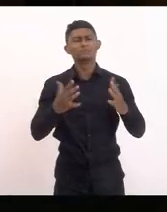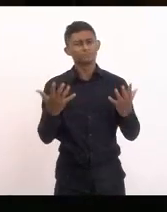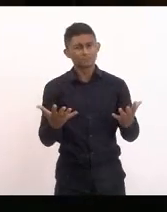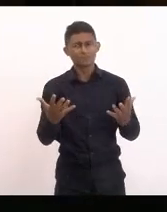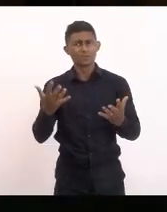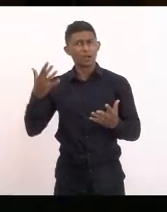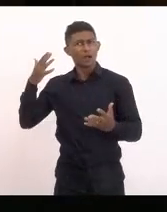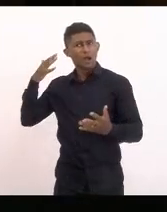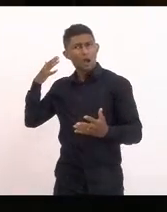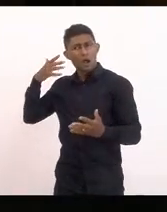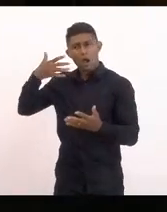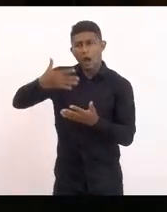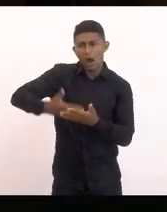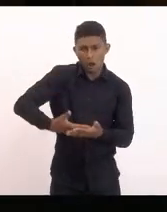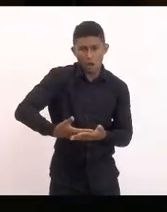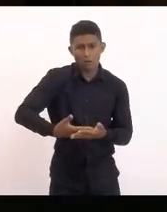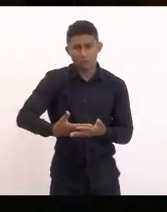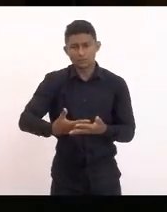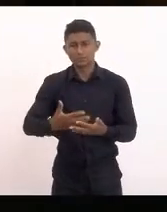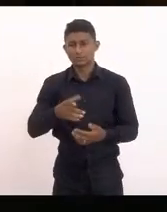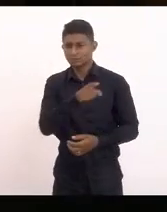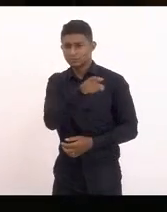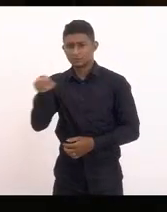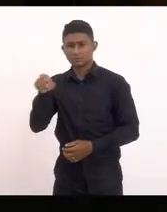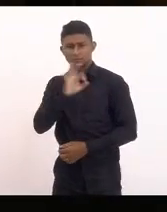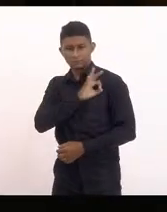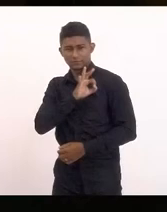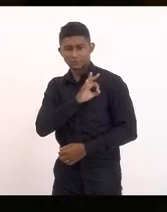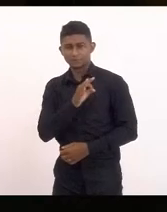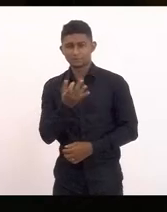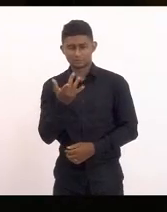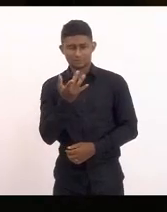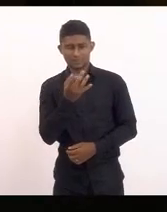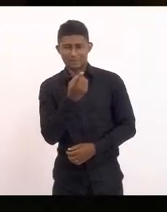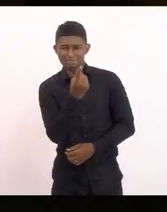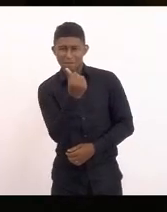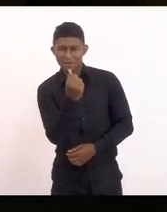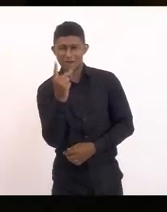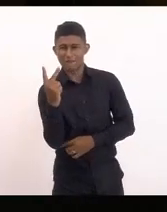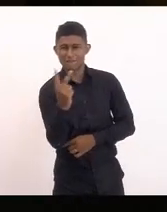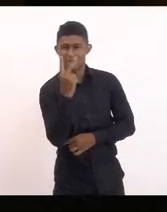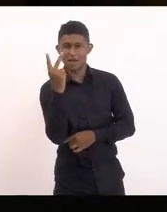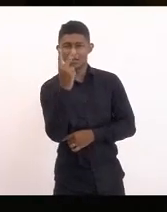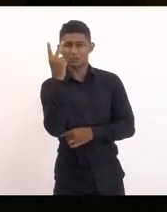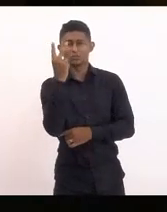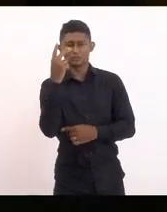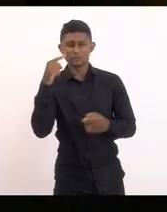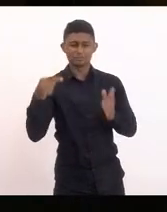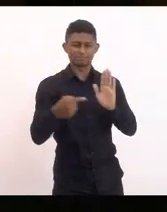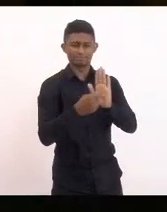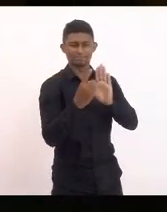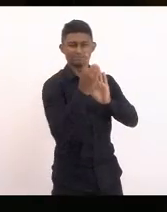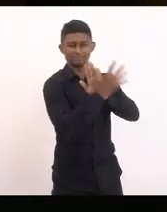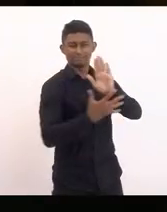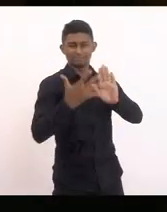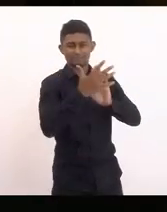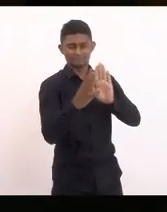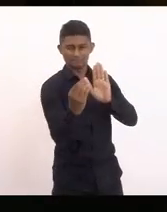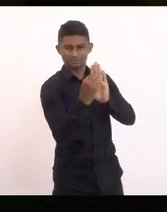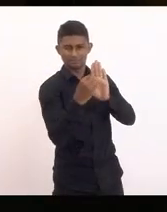sido pagos aos senhores policiais na gratificação estão estipulados pelo decreto